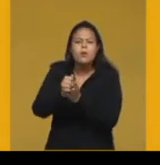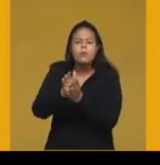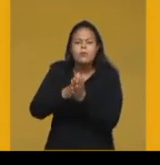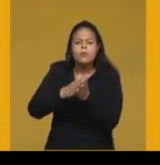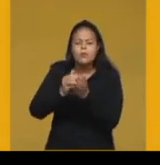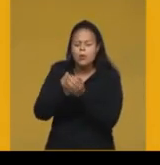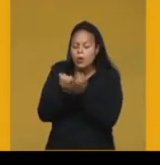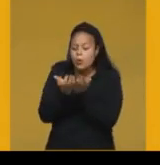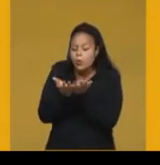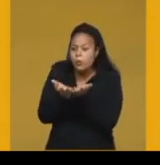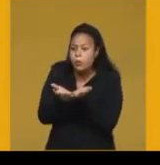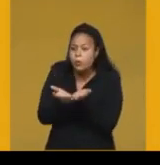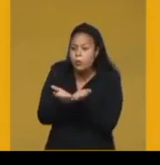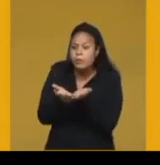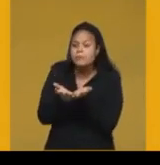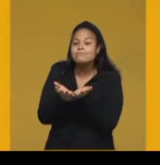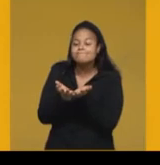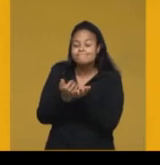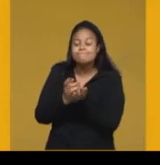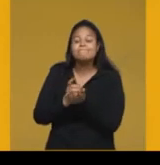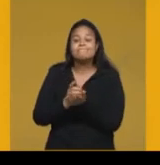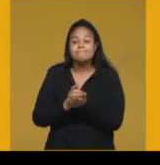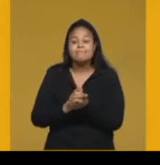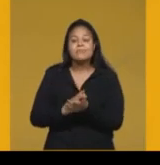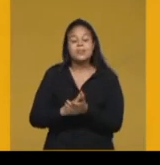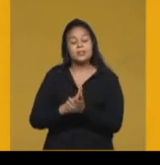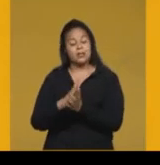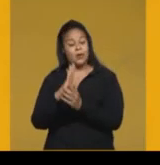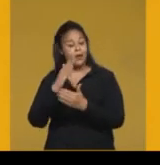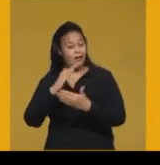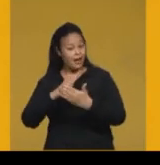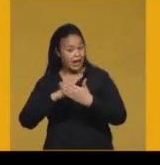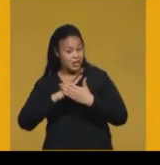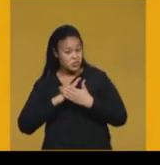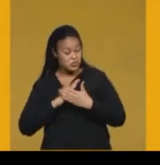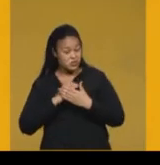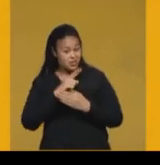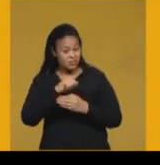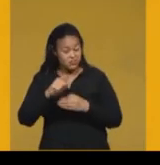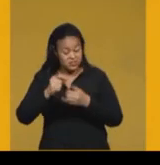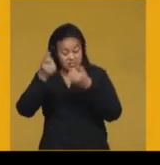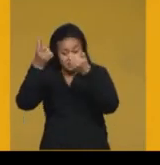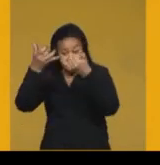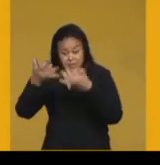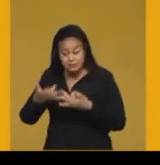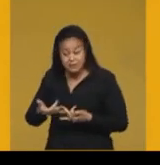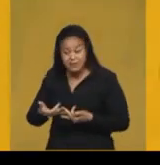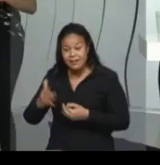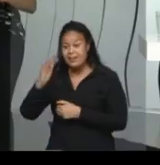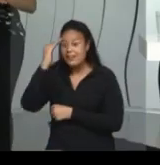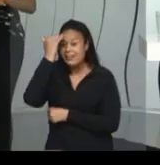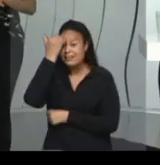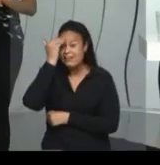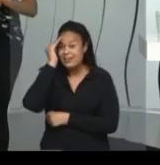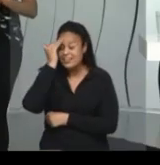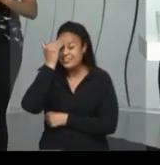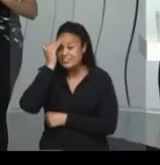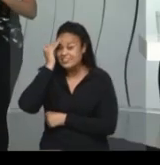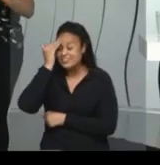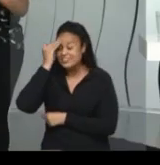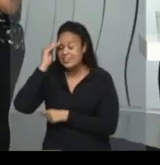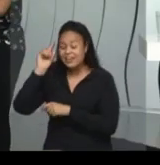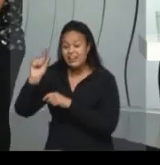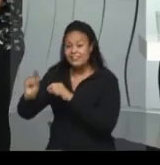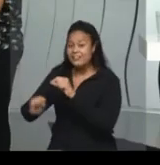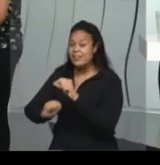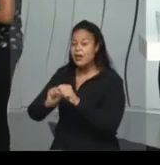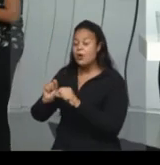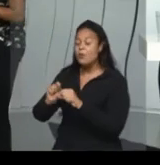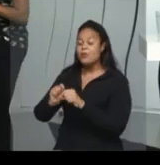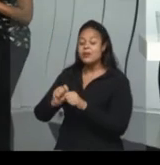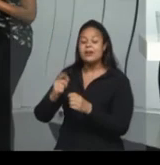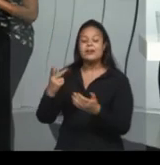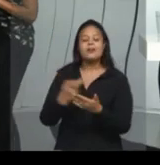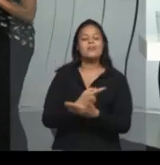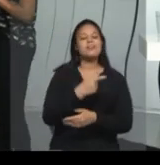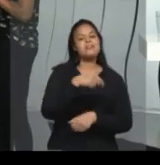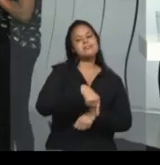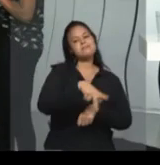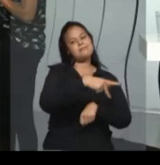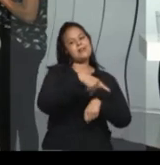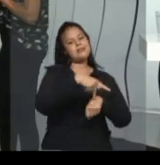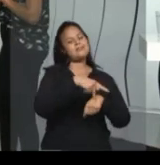Isso aqui ajuda a entender a pobreza moçambicana. Dei uma agarradinha ali, né, gente? Mas vamos